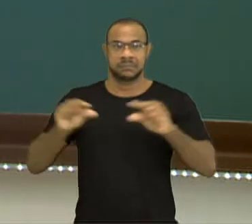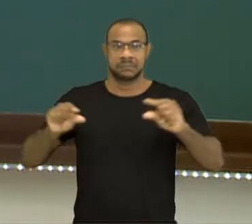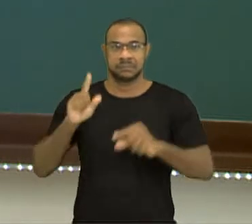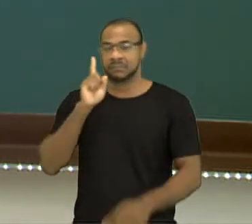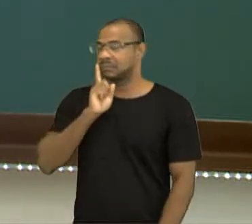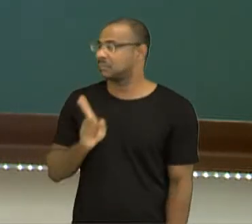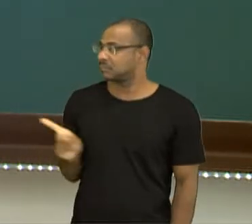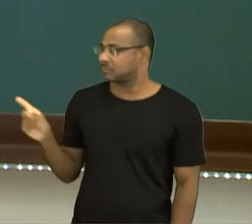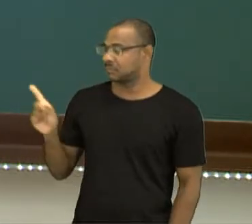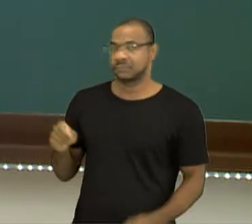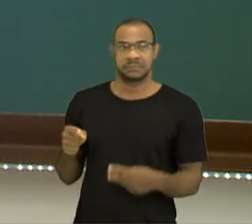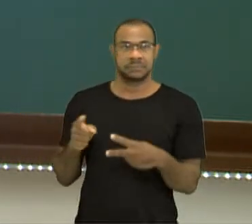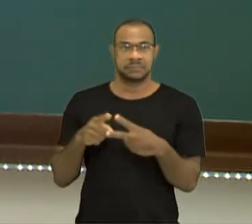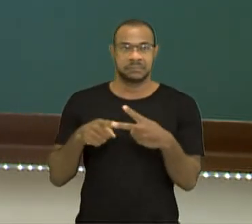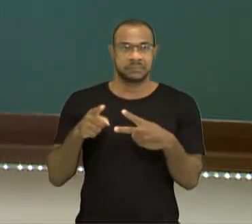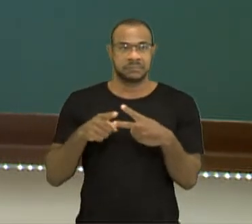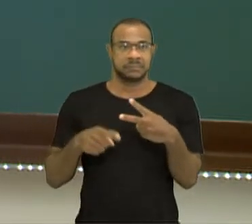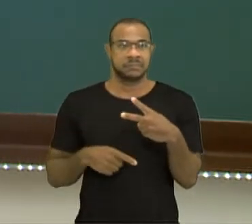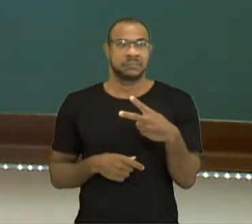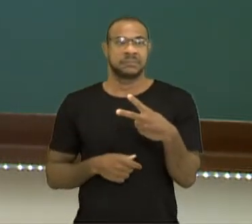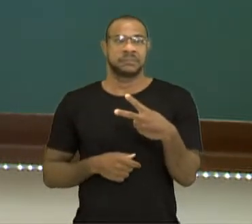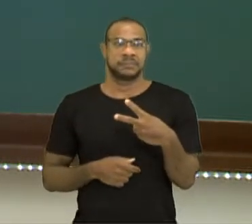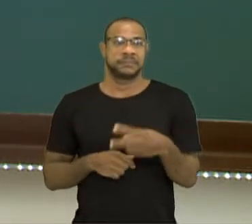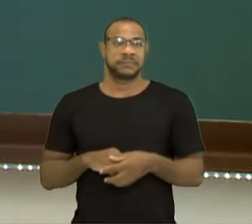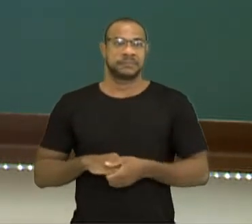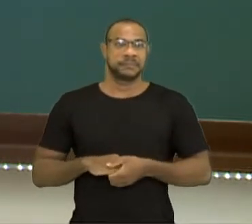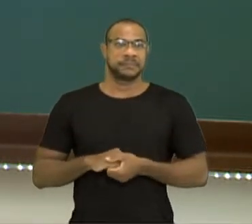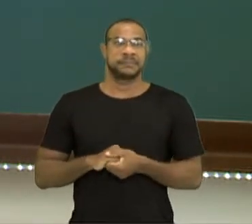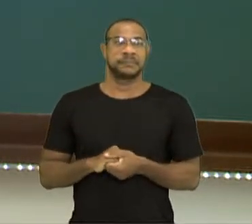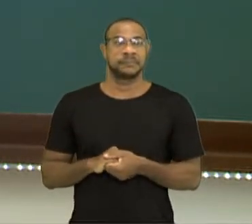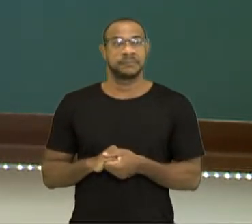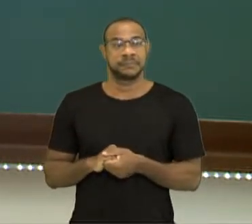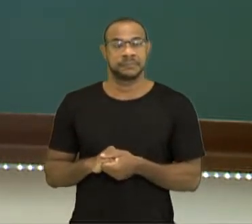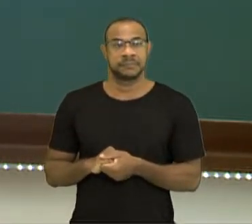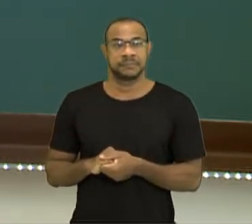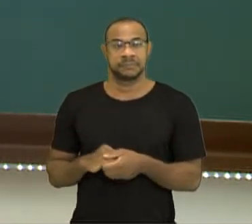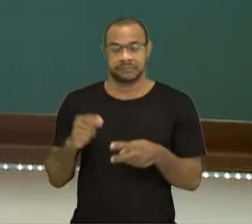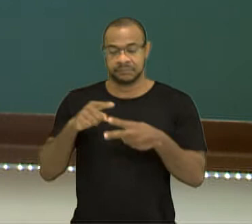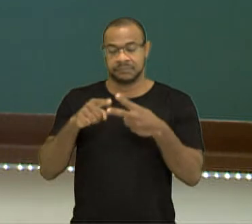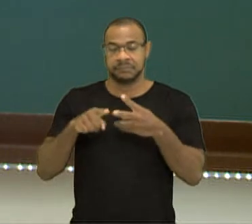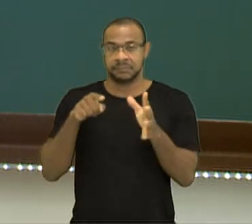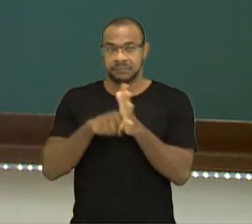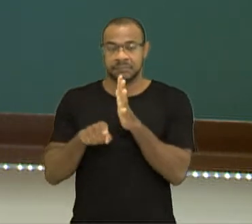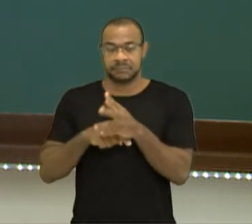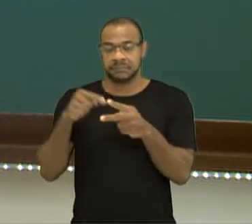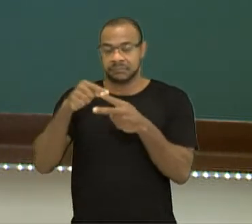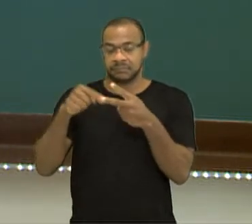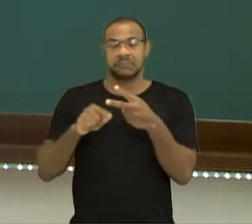have freaked out and ran. Ambas as